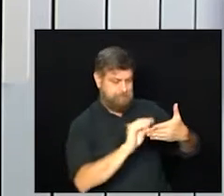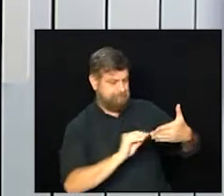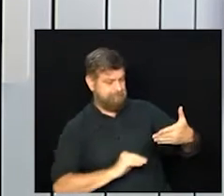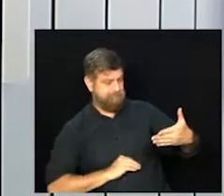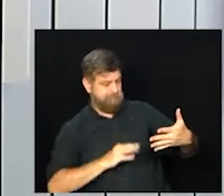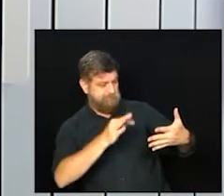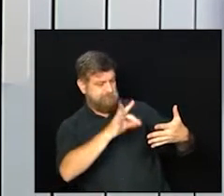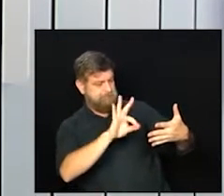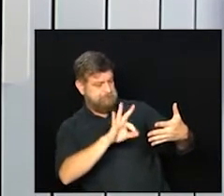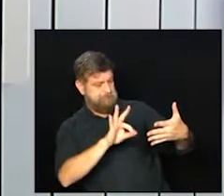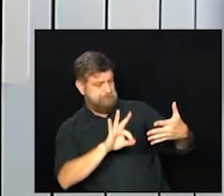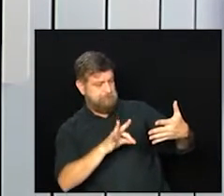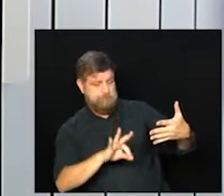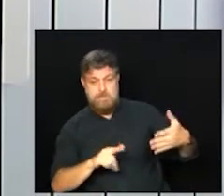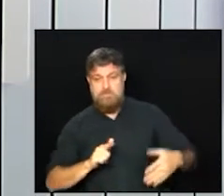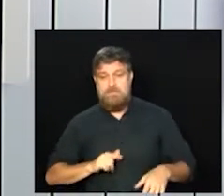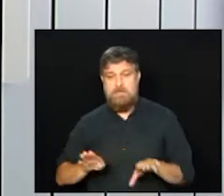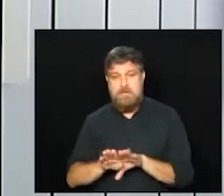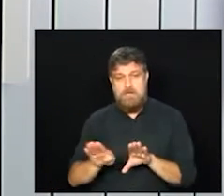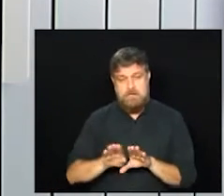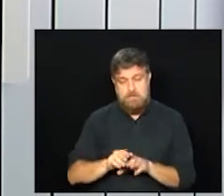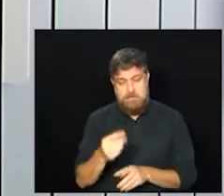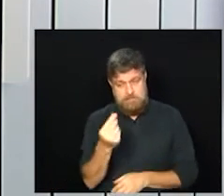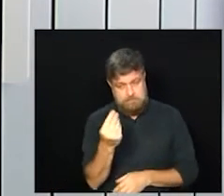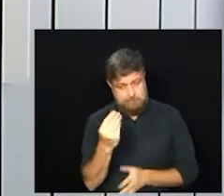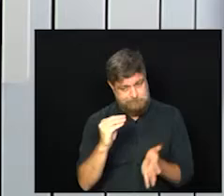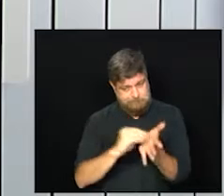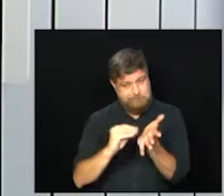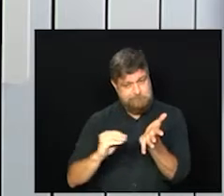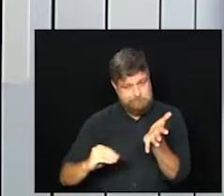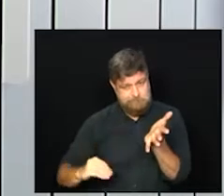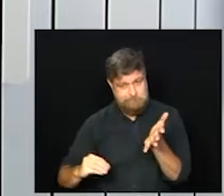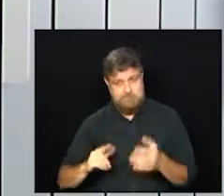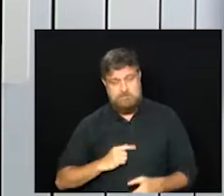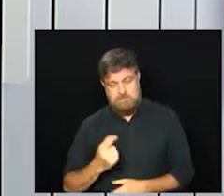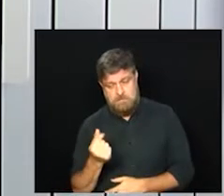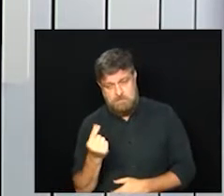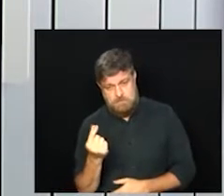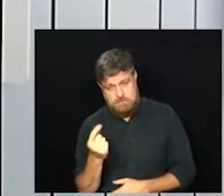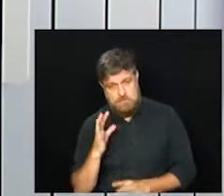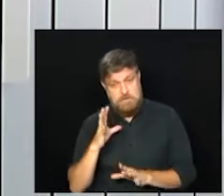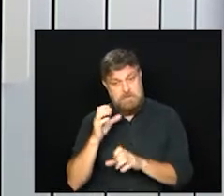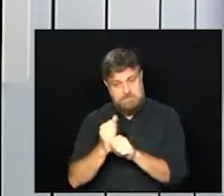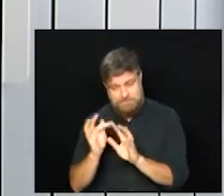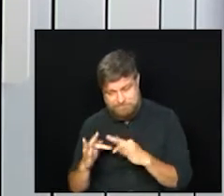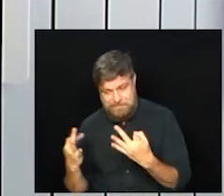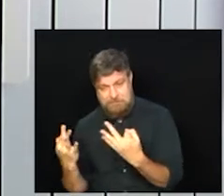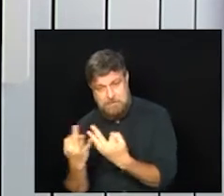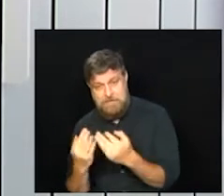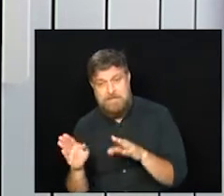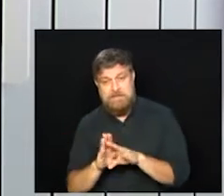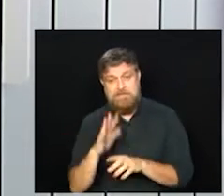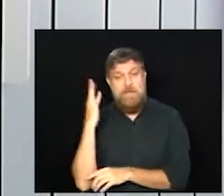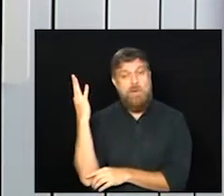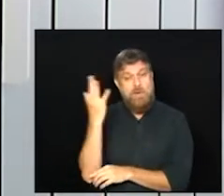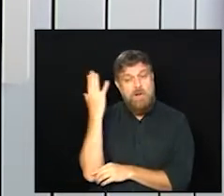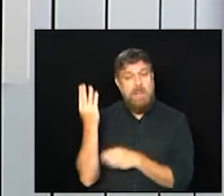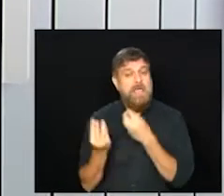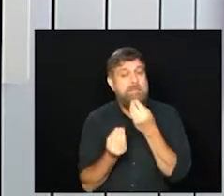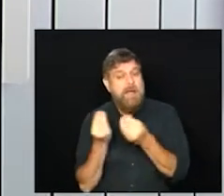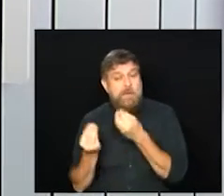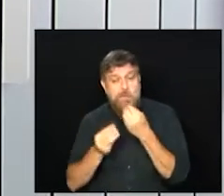prova. Tem ainda o nosso quadro Na Ponta do Lápis, falando hoje sobre orçamento familiar. Tem previsão do tempo para